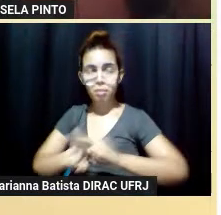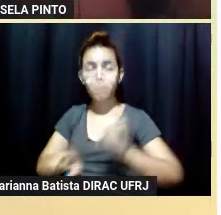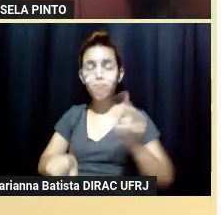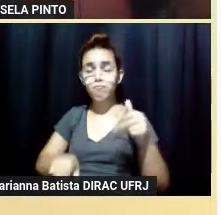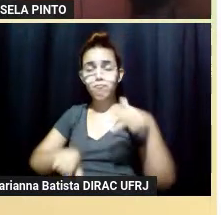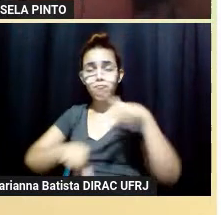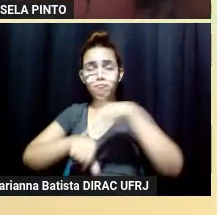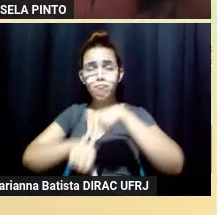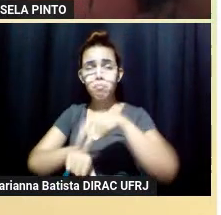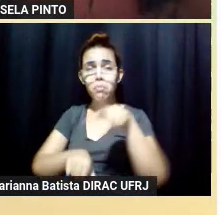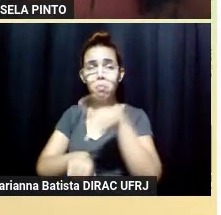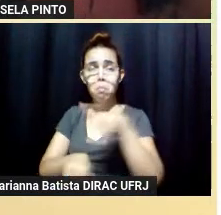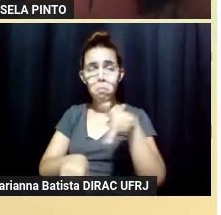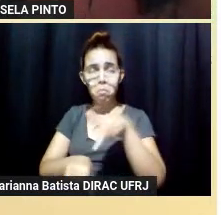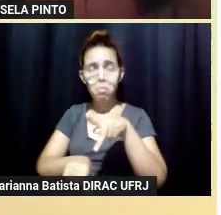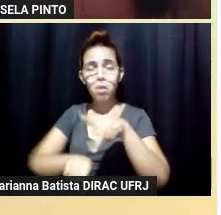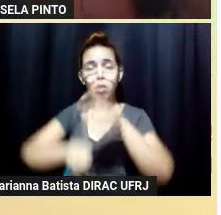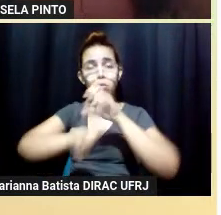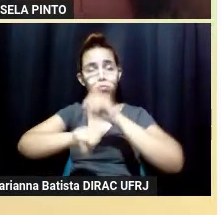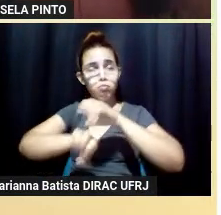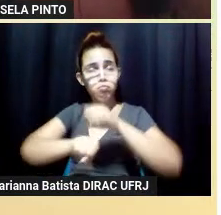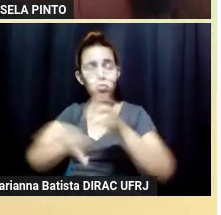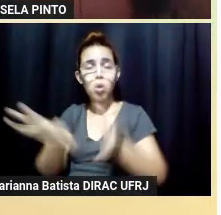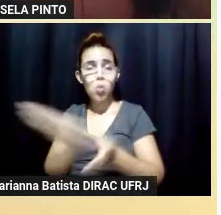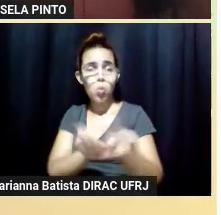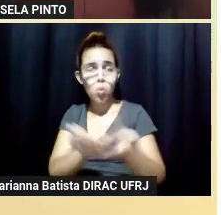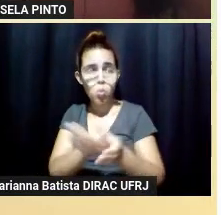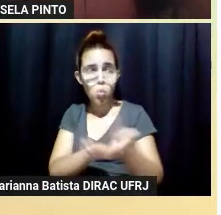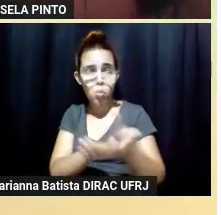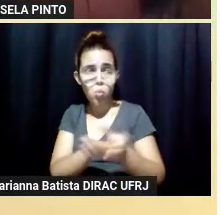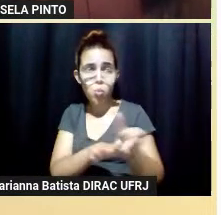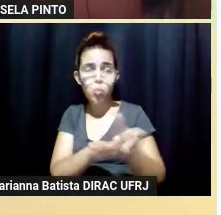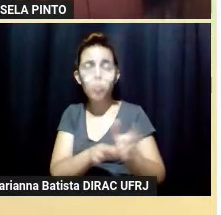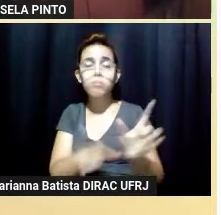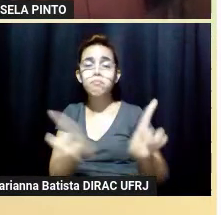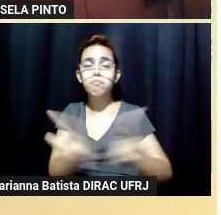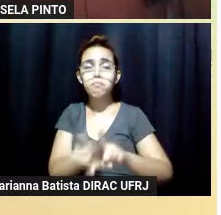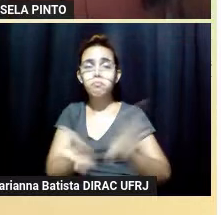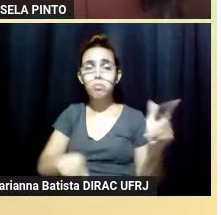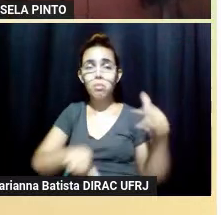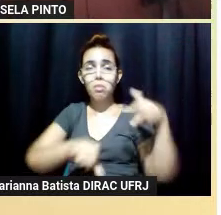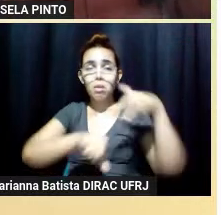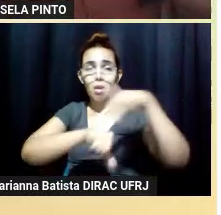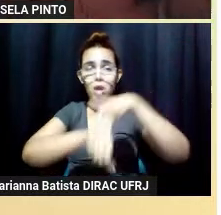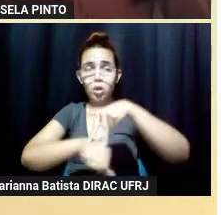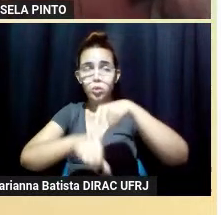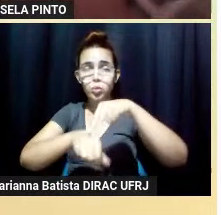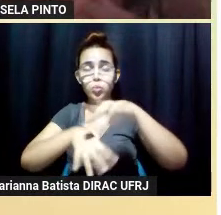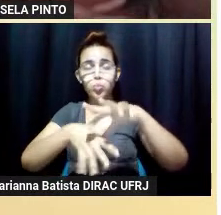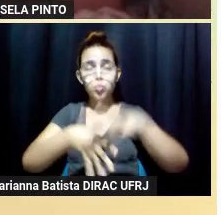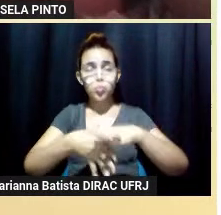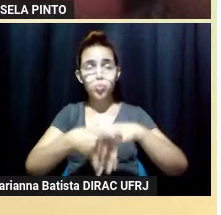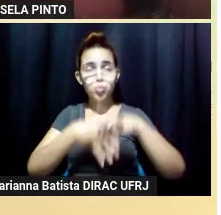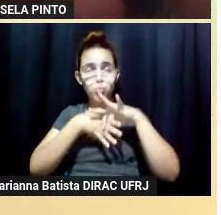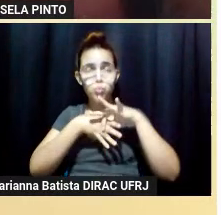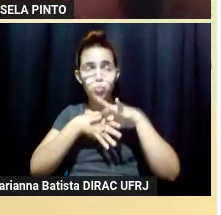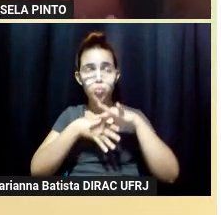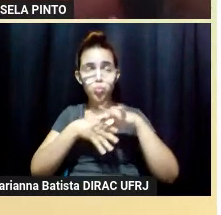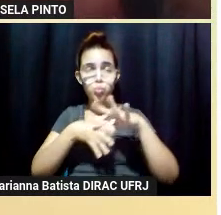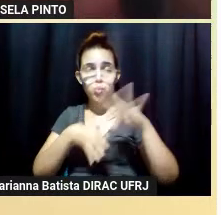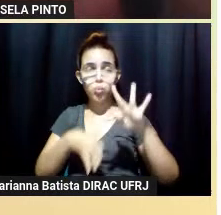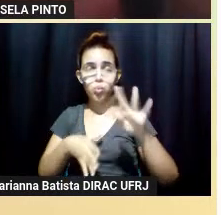da residência pedagógica, atuo como tutora também, auxiliando, né, tutora